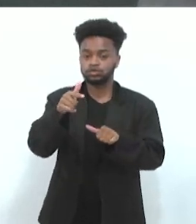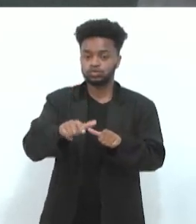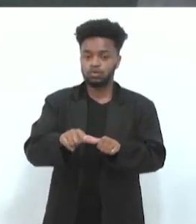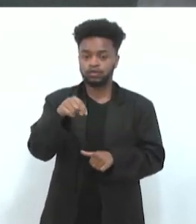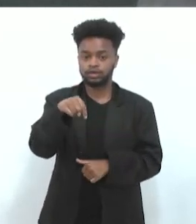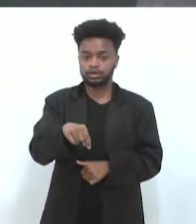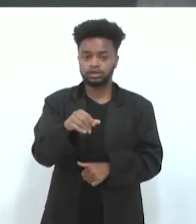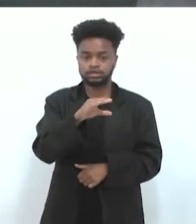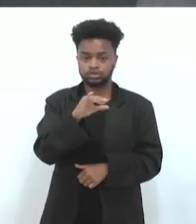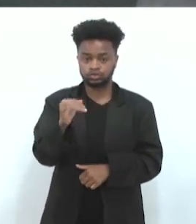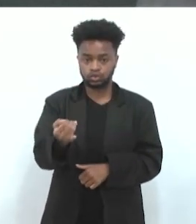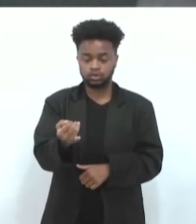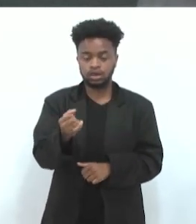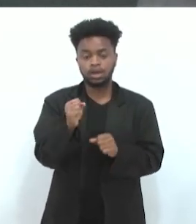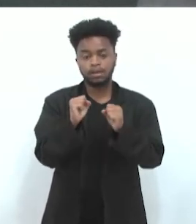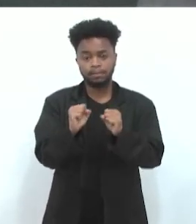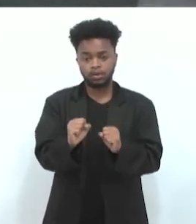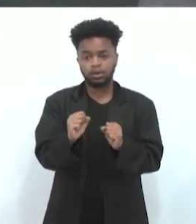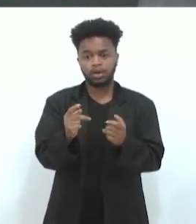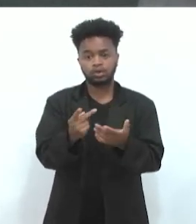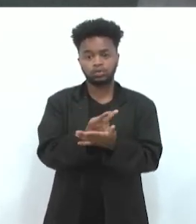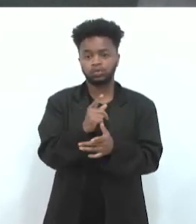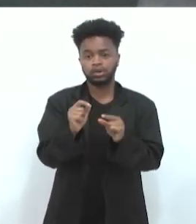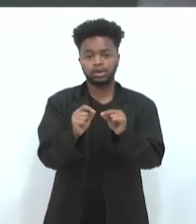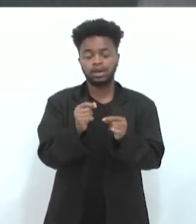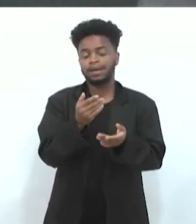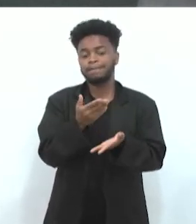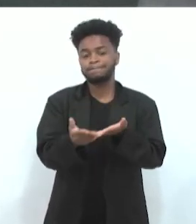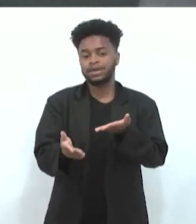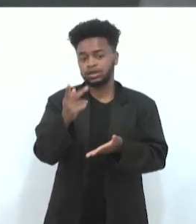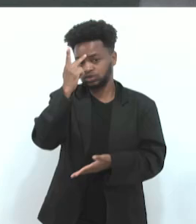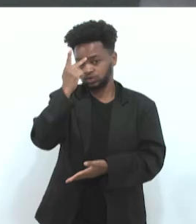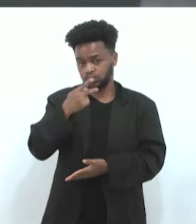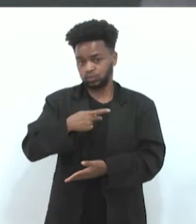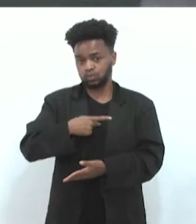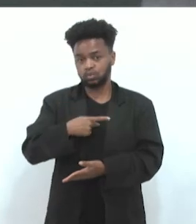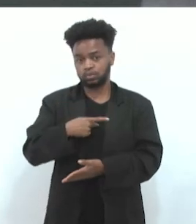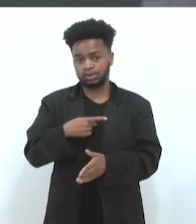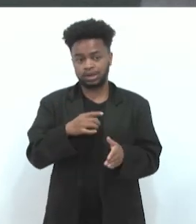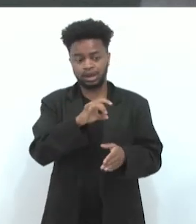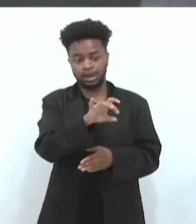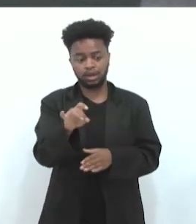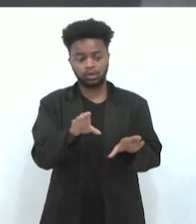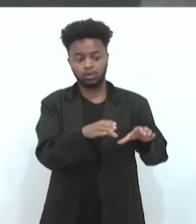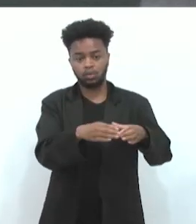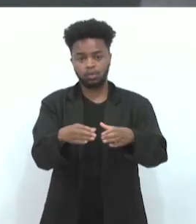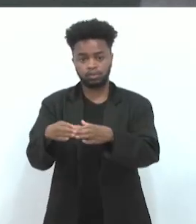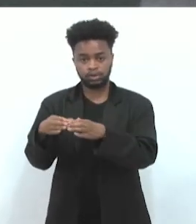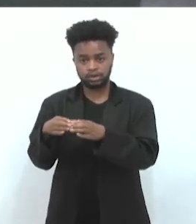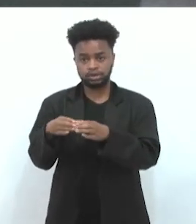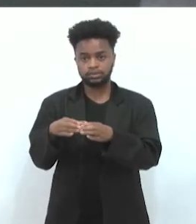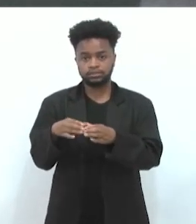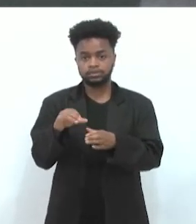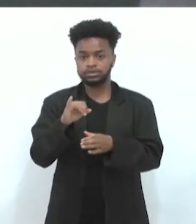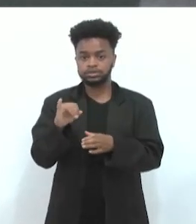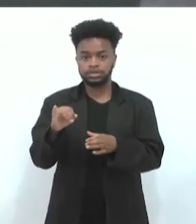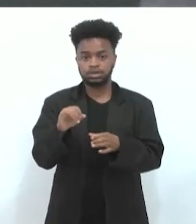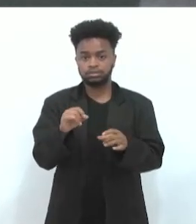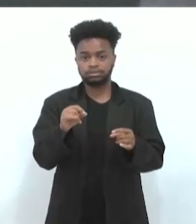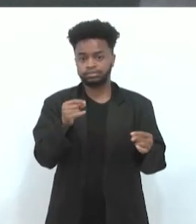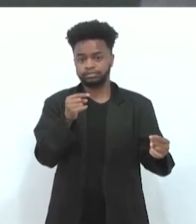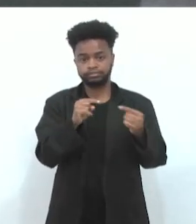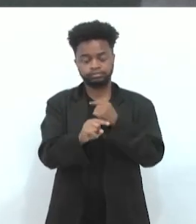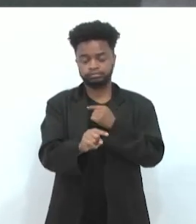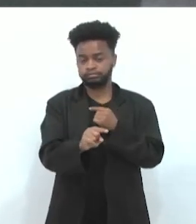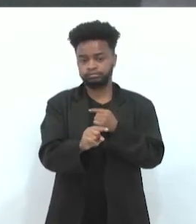CCJ, ela pode gerar uma possível perda de autonomia das comissões, em caso de contrariedade quanto à